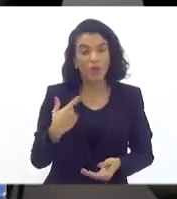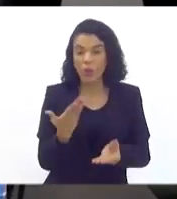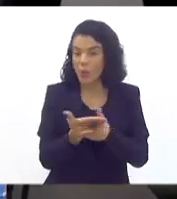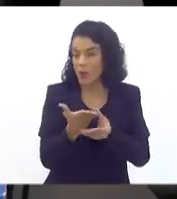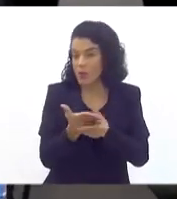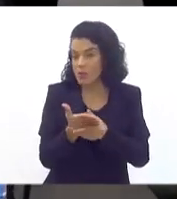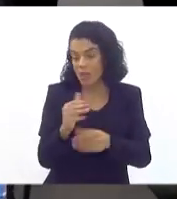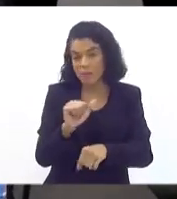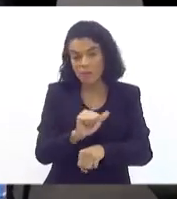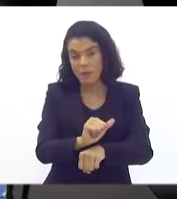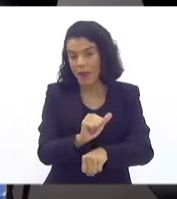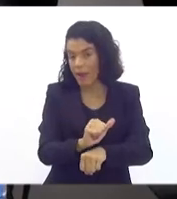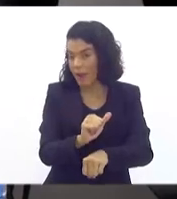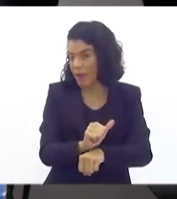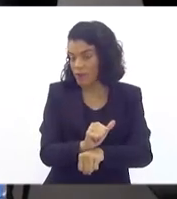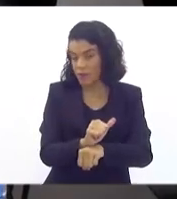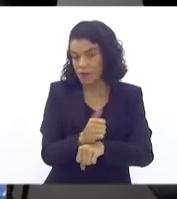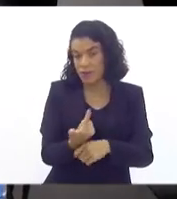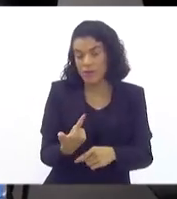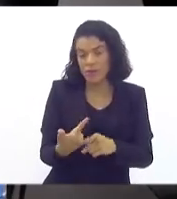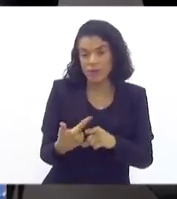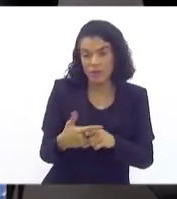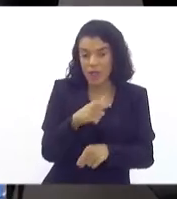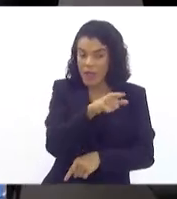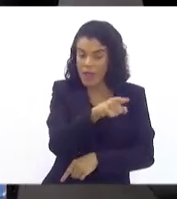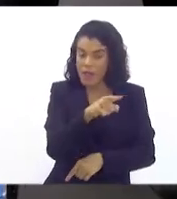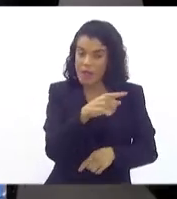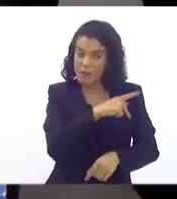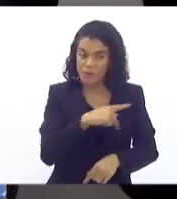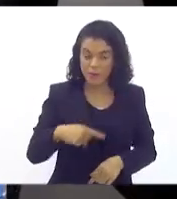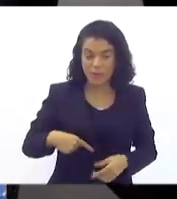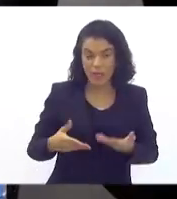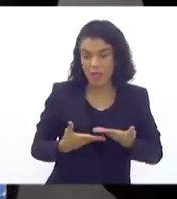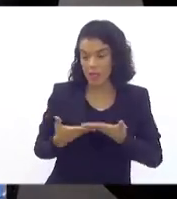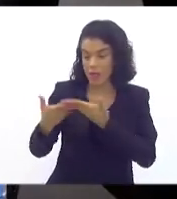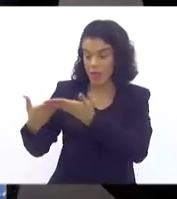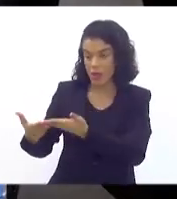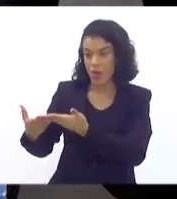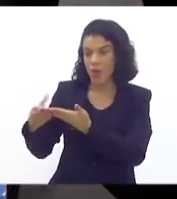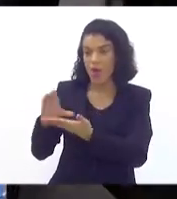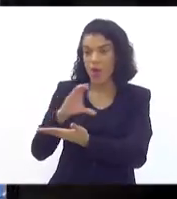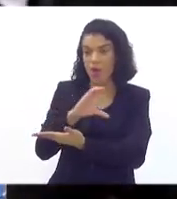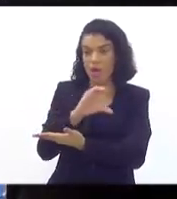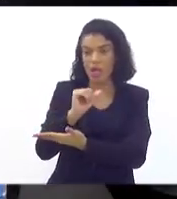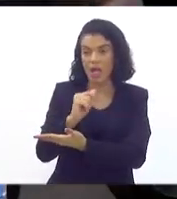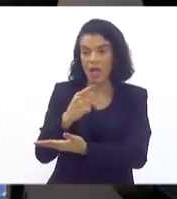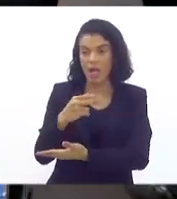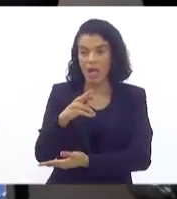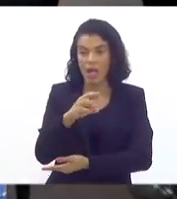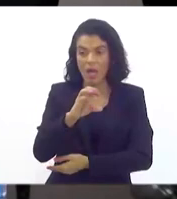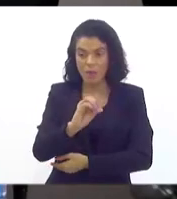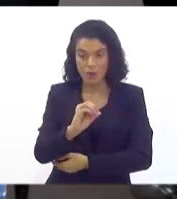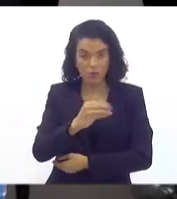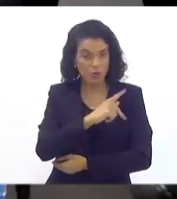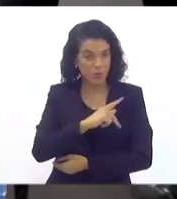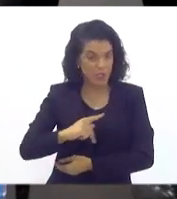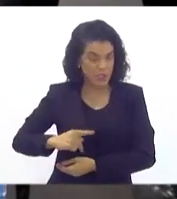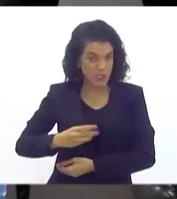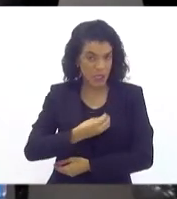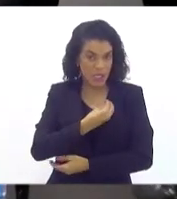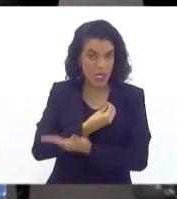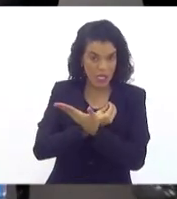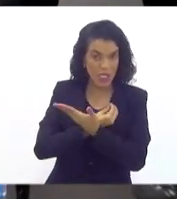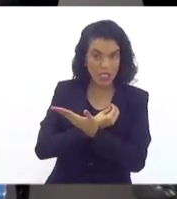da agência né ele como presidente ele encaminhou para o órgão técnico que é a Catra Presidente está até aqui o